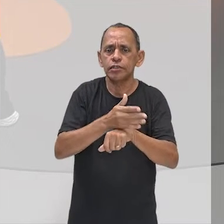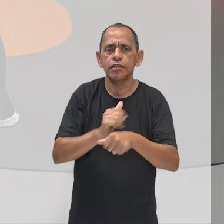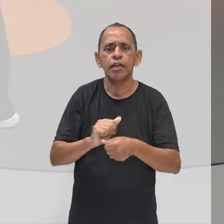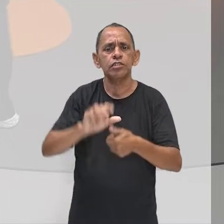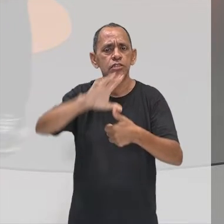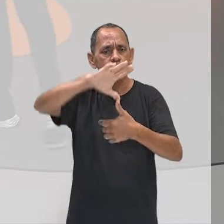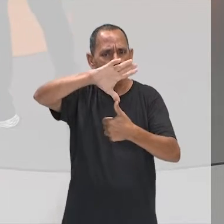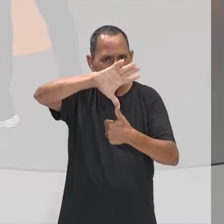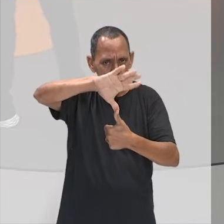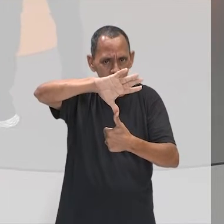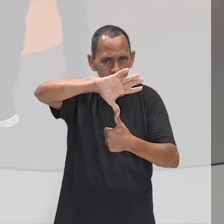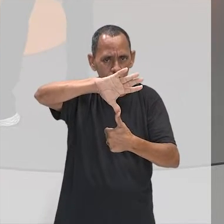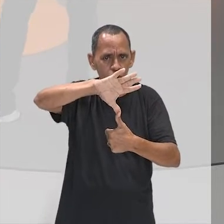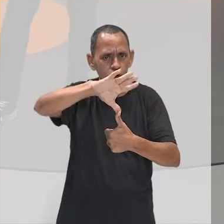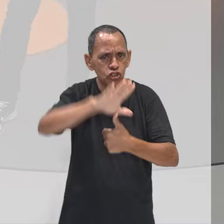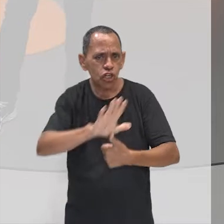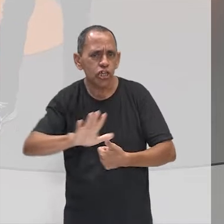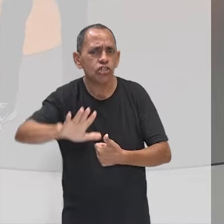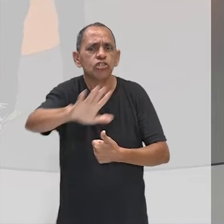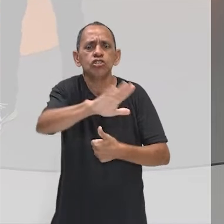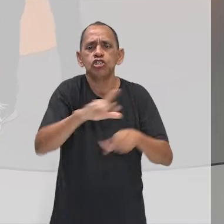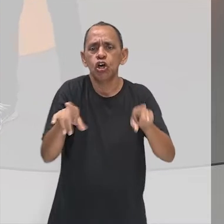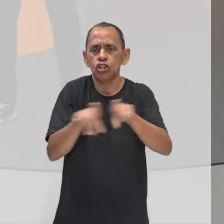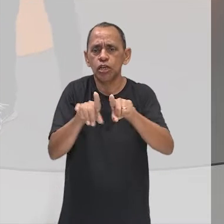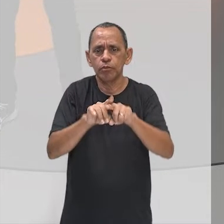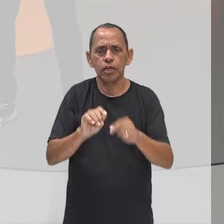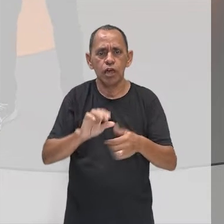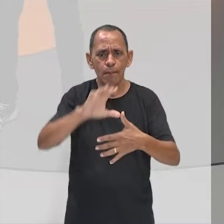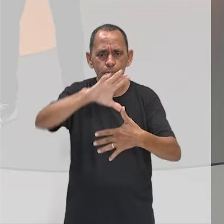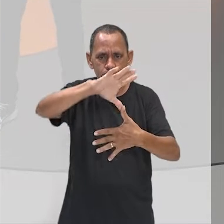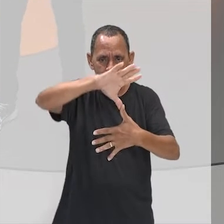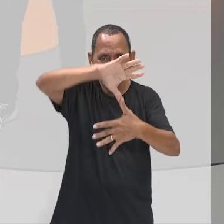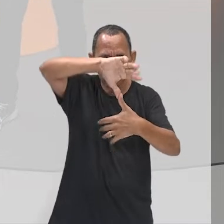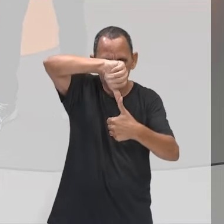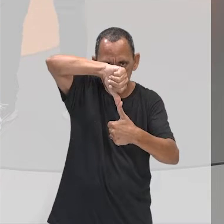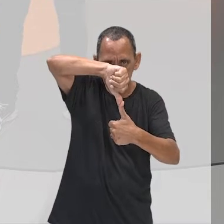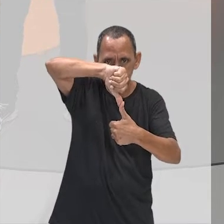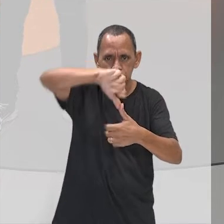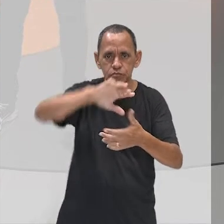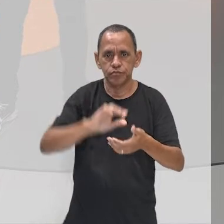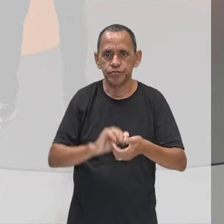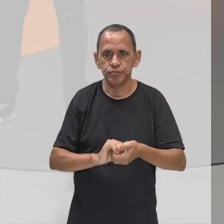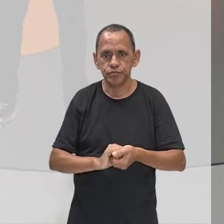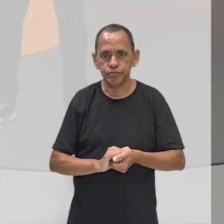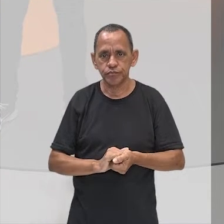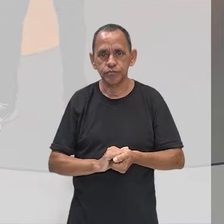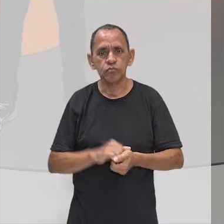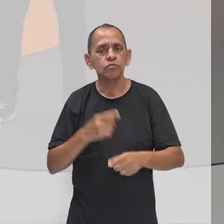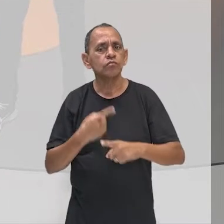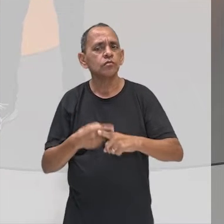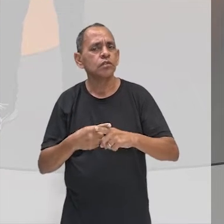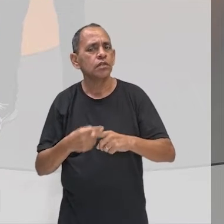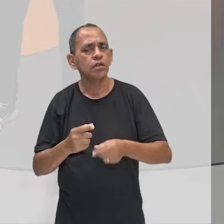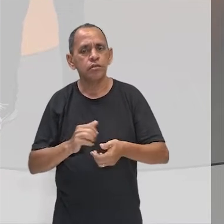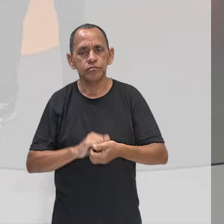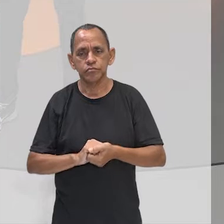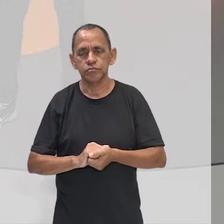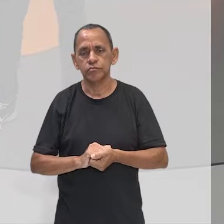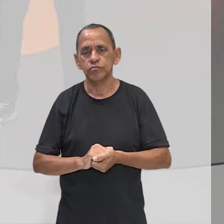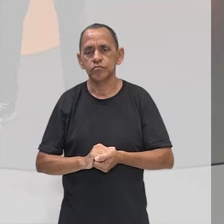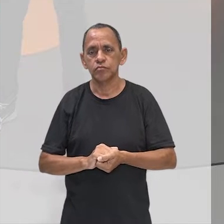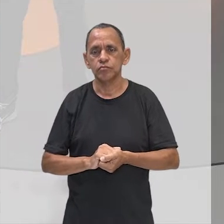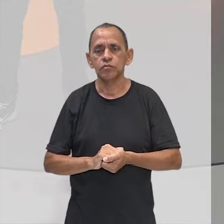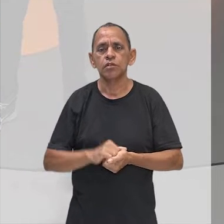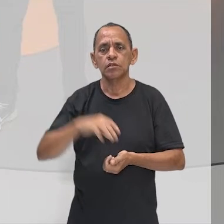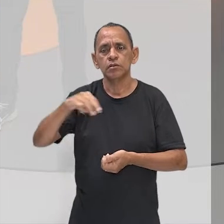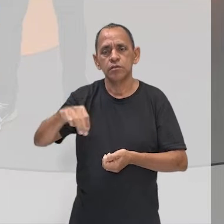essa região da chamada América Central. Olha só, porque a Mesoamérica é uma região